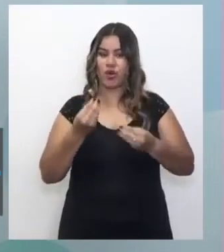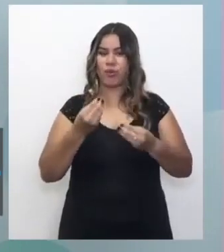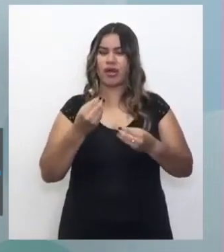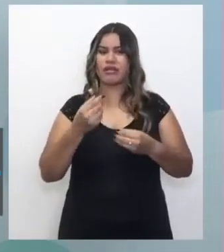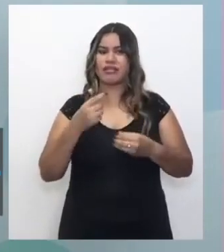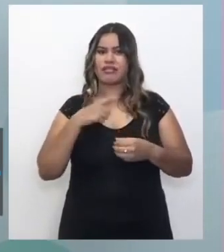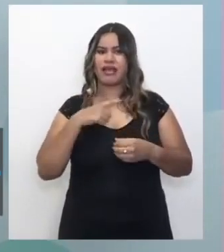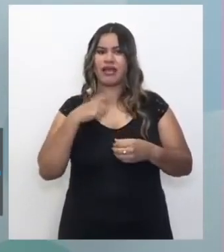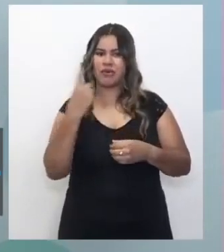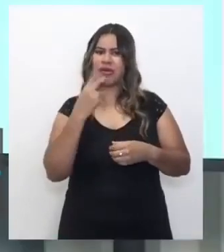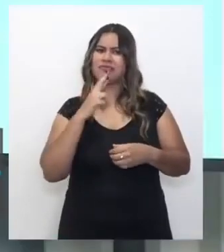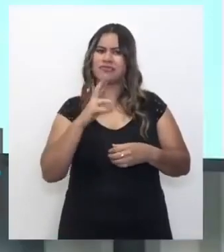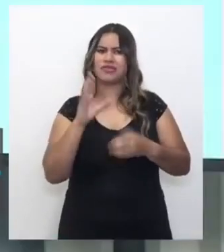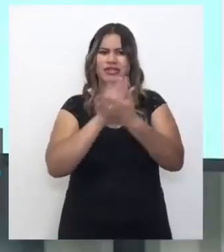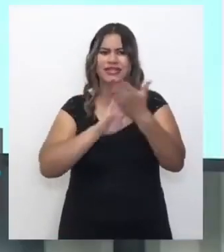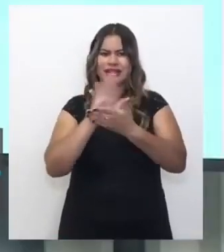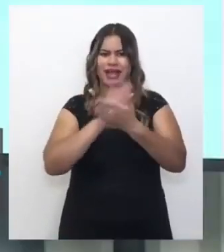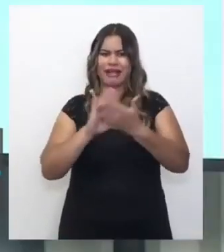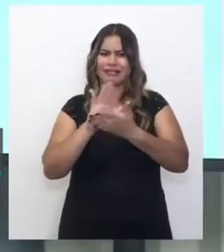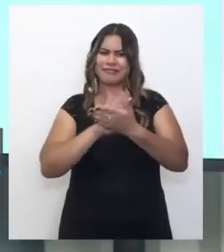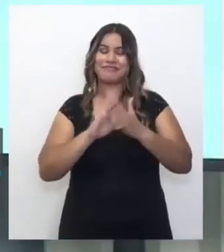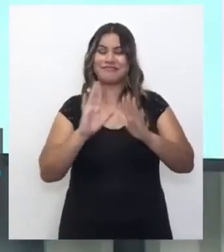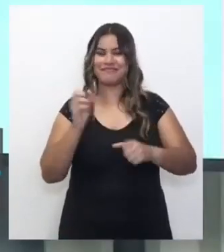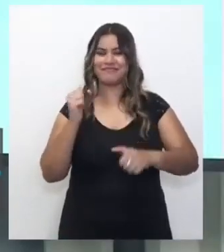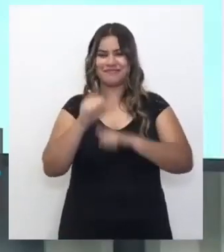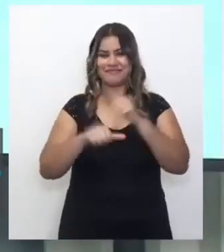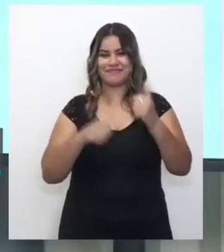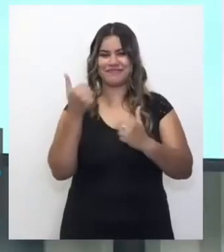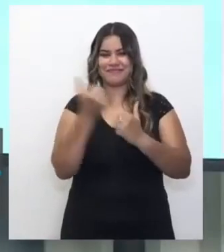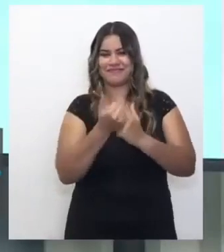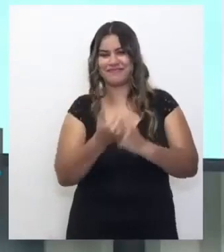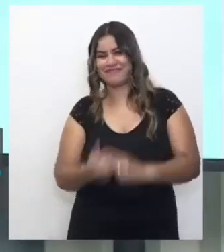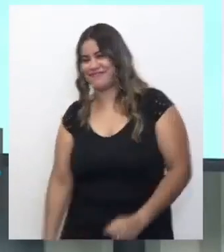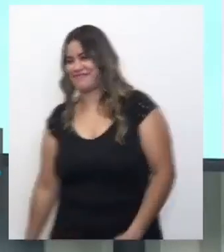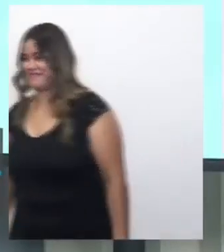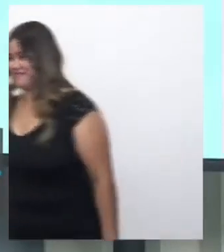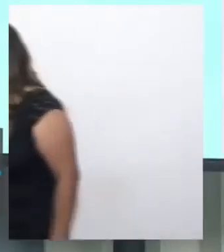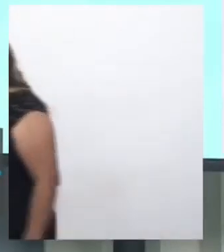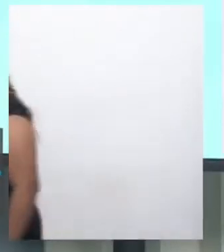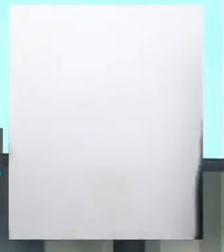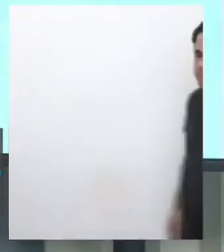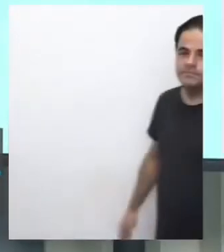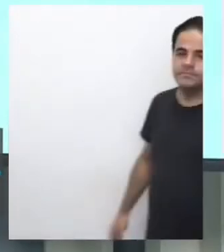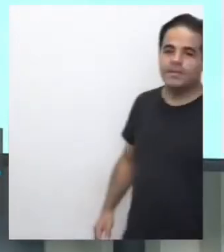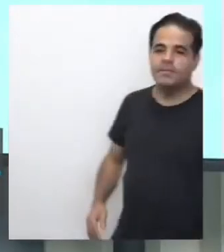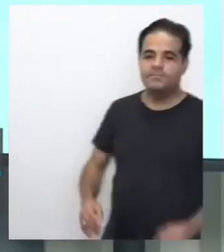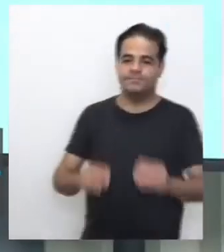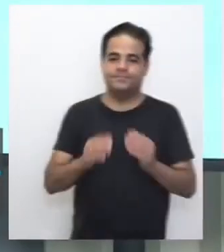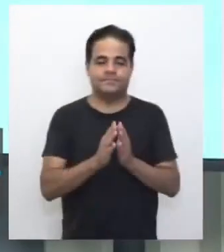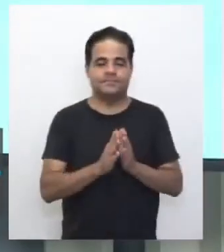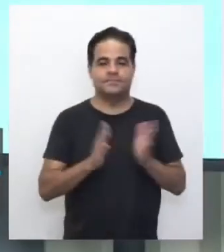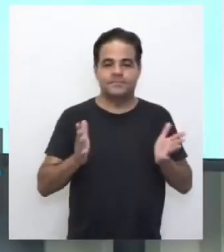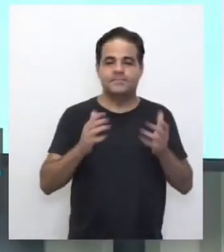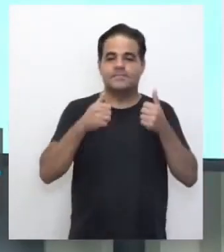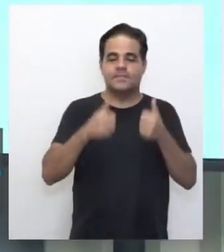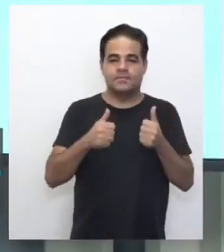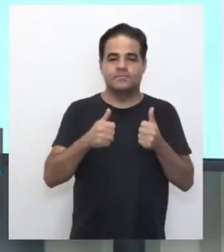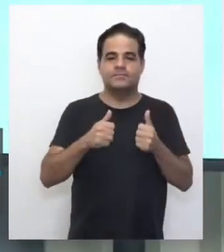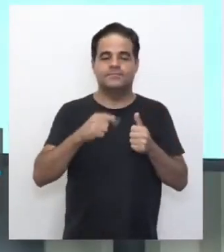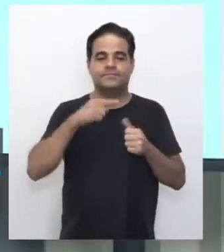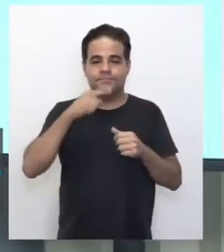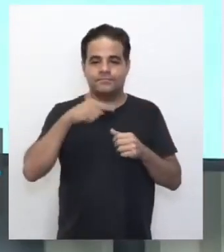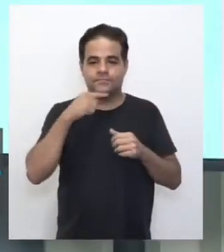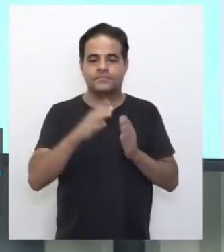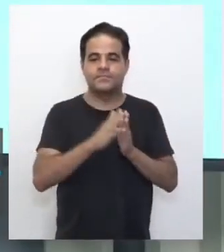nenhuma. Nenhuma, acho que, assim, ela se absteve de responder, né, mas nenhuma não dá, porque